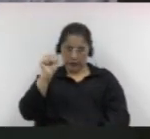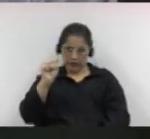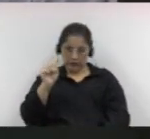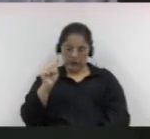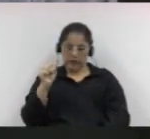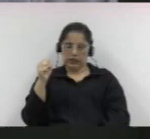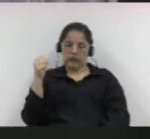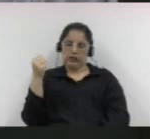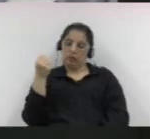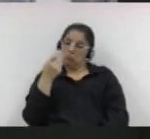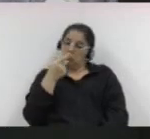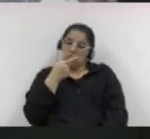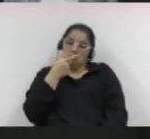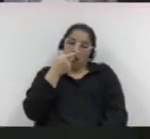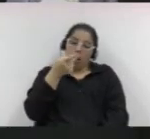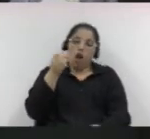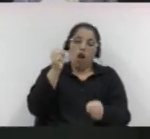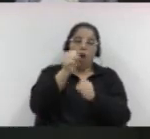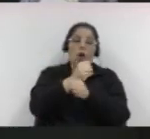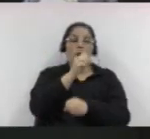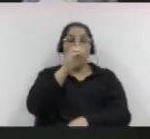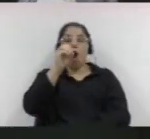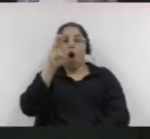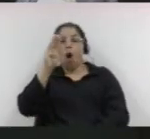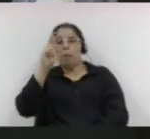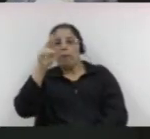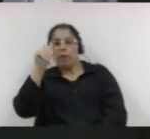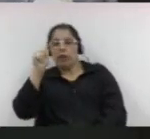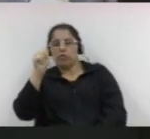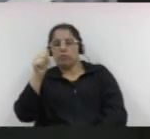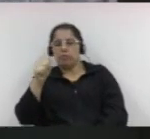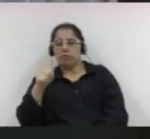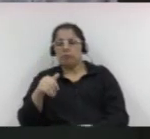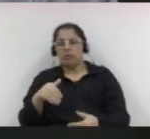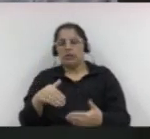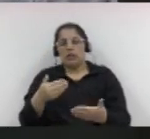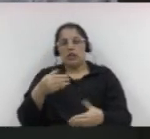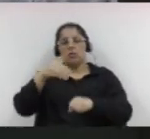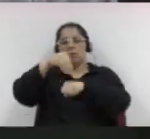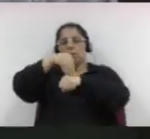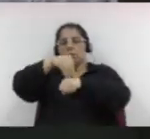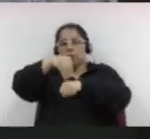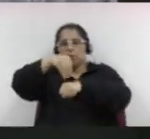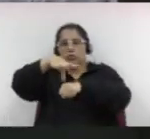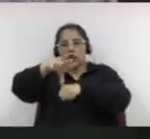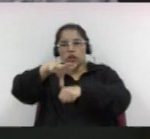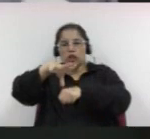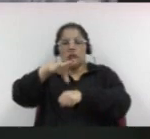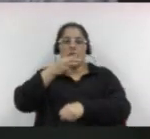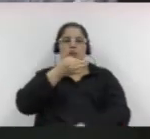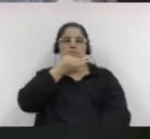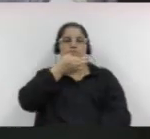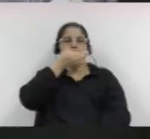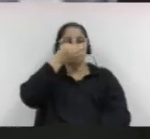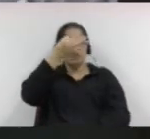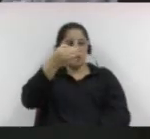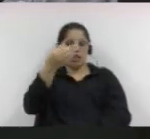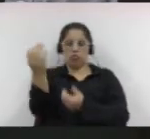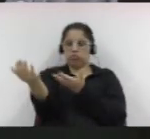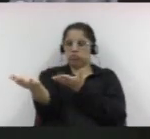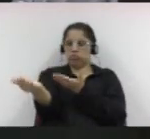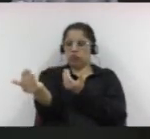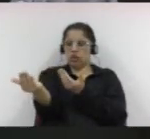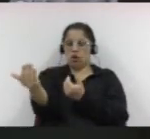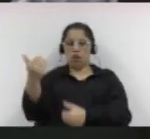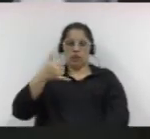considerar aquilo como uma obra, mas aquele espaço, eu vou te dar uma dica e uma sugestão de um jovem de 35